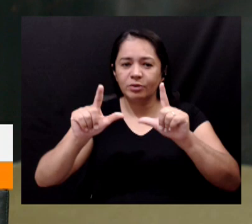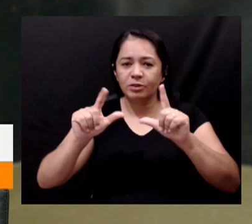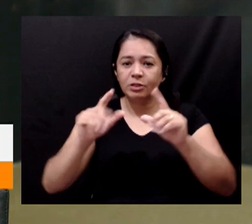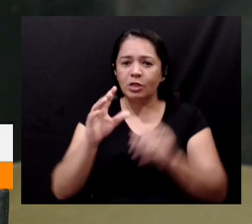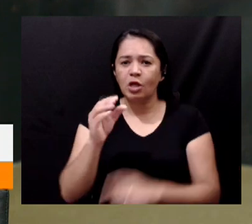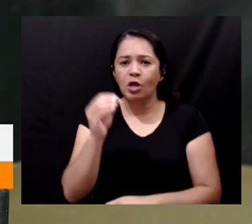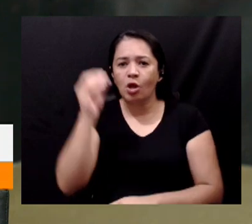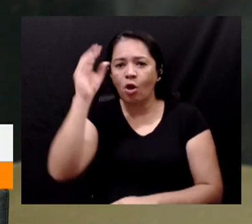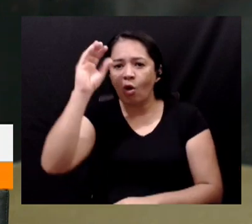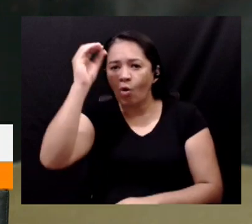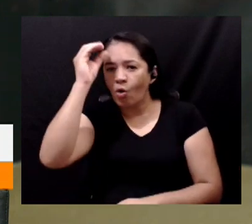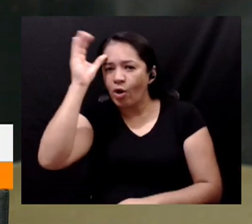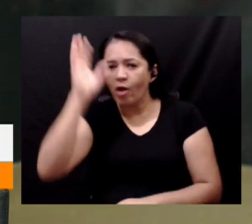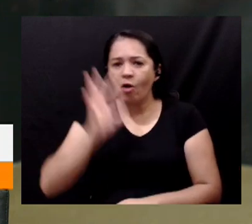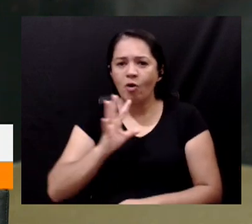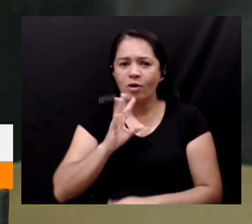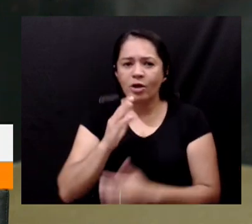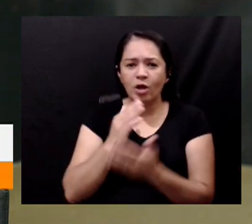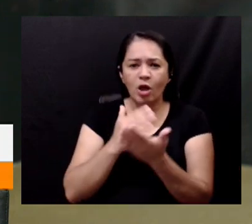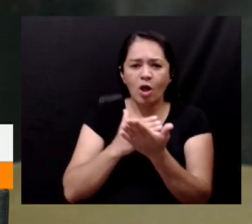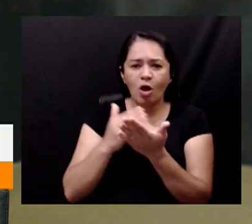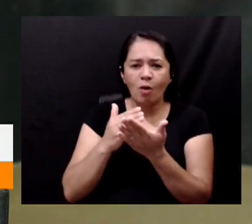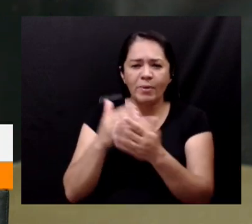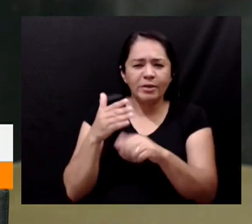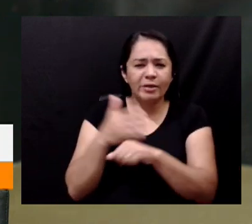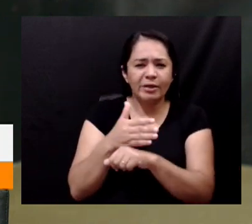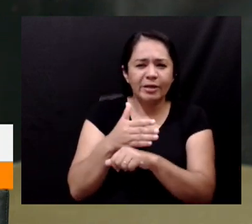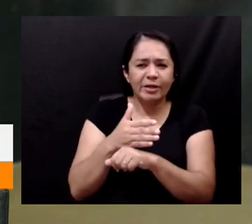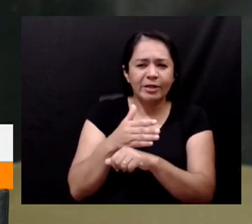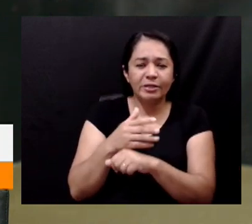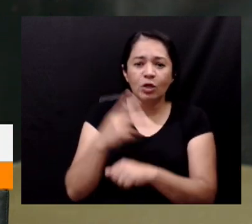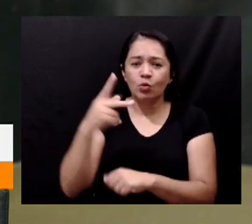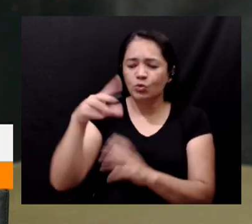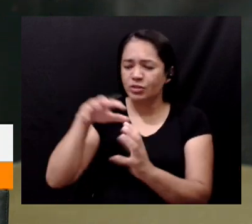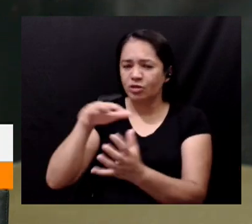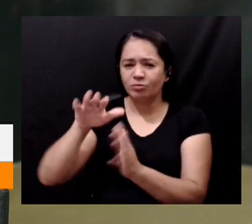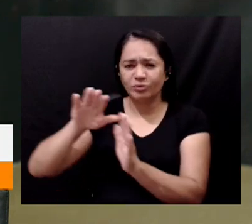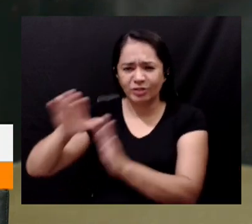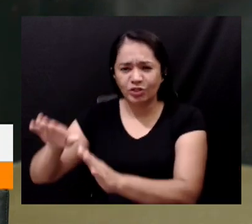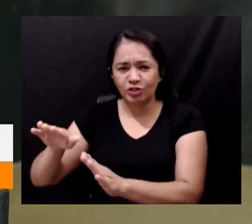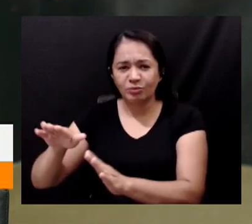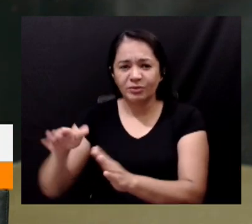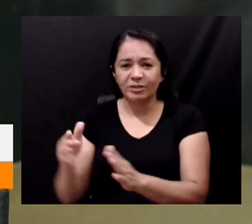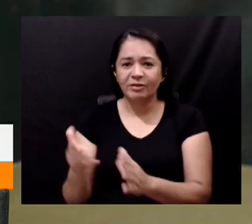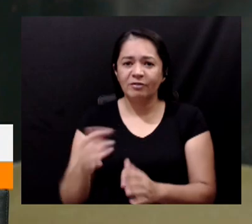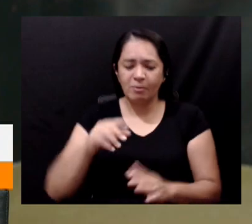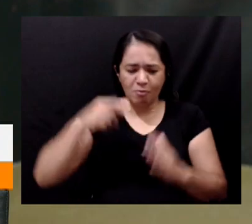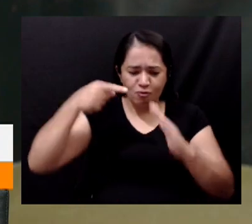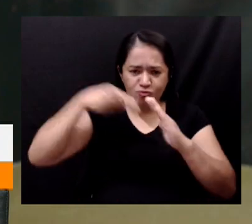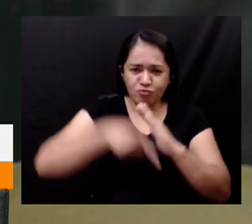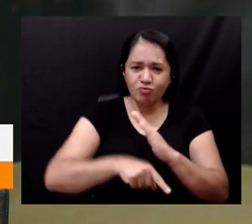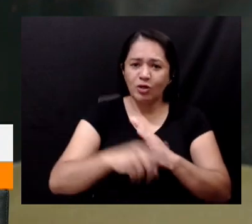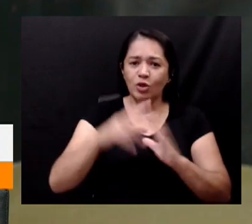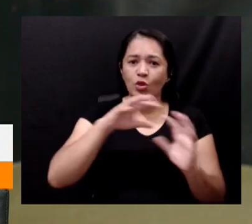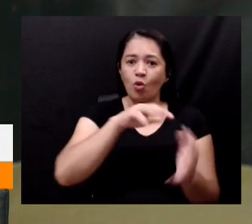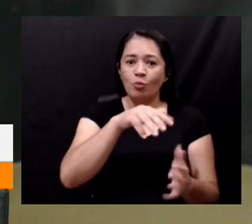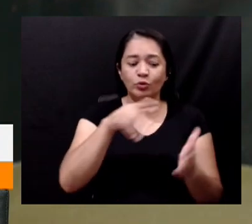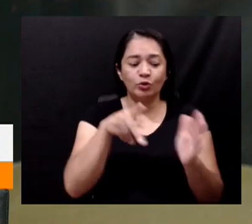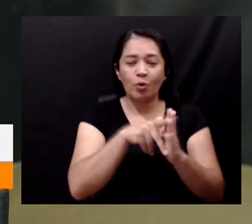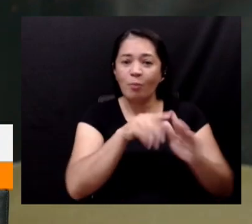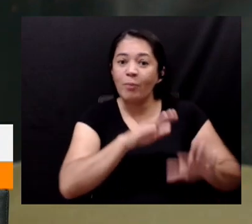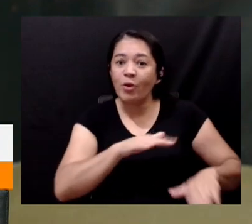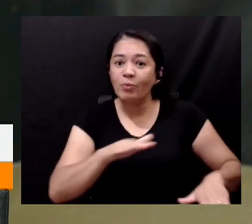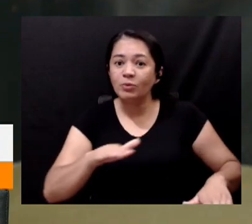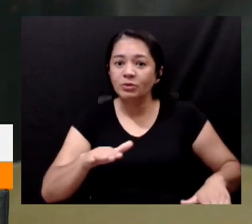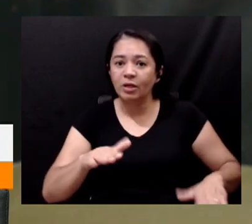pouquinho nesse mundo, sai desse seu mundo, do nosso mundo de adulto, aprofunde um pouquinho no mundo da criança, aprofunde um pouquinho